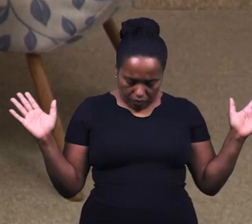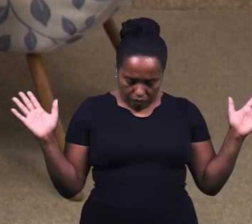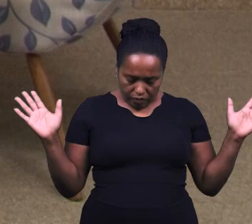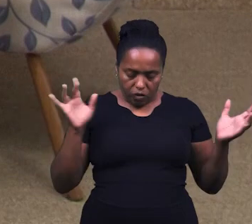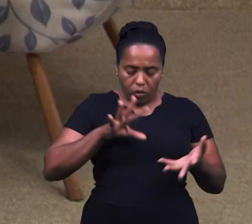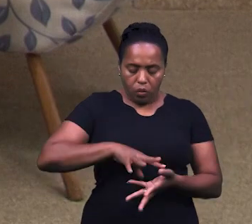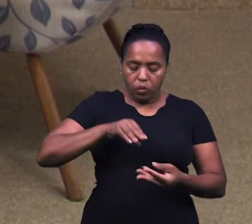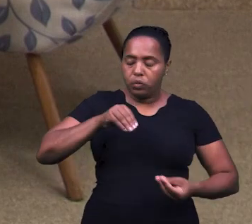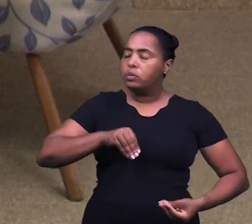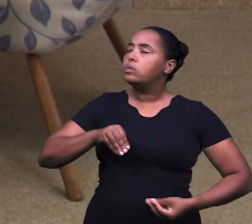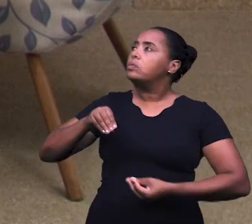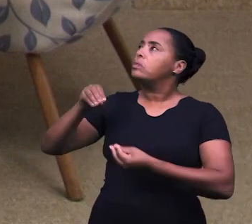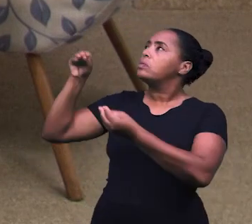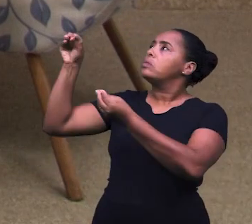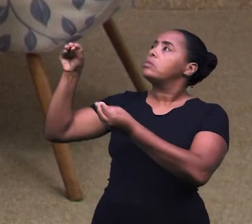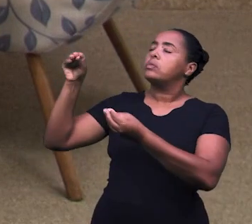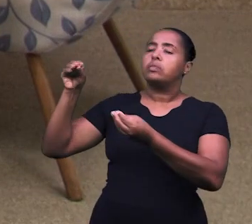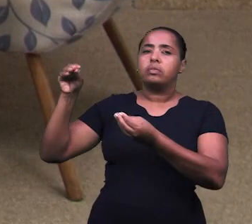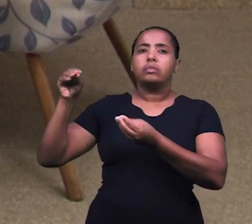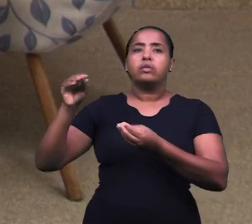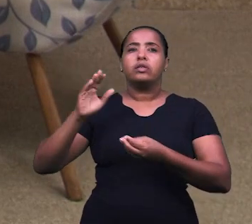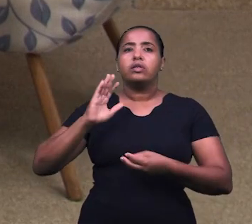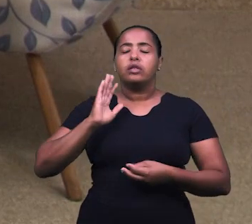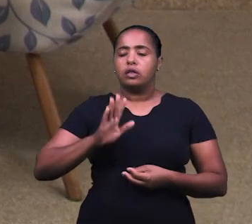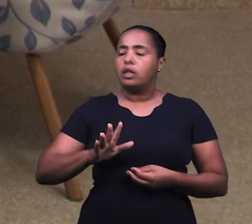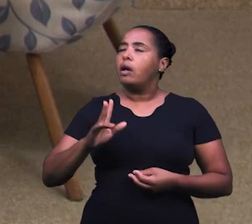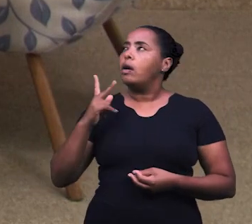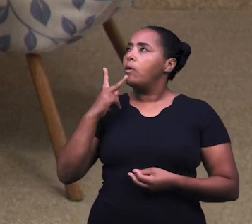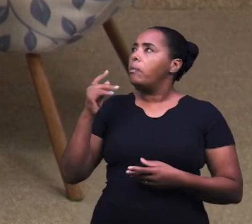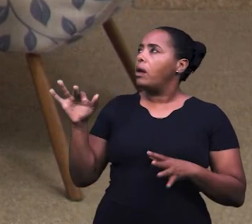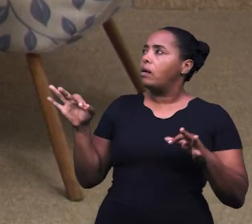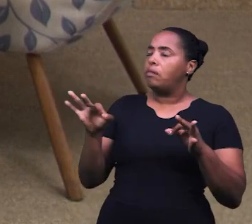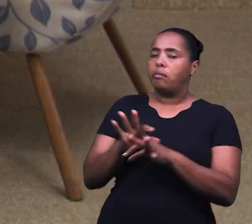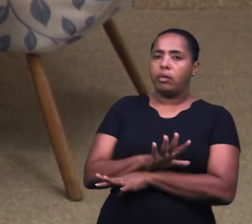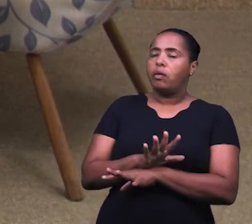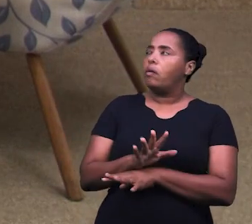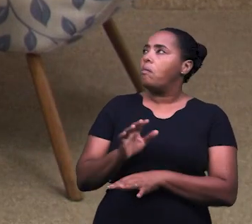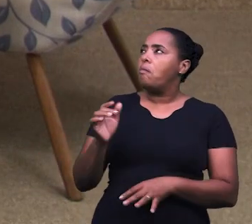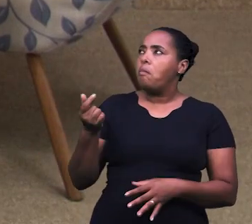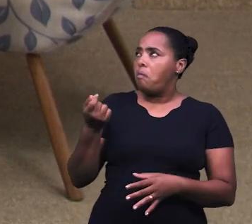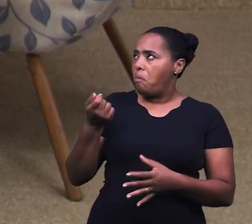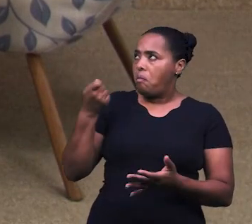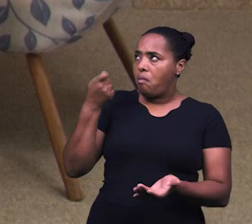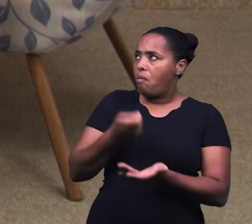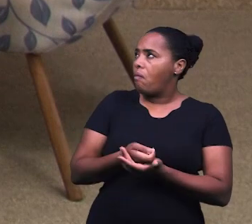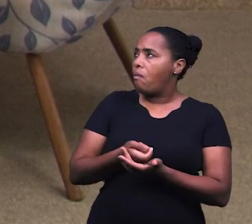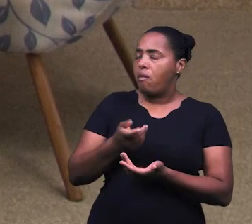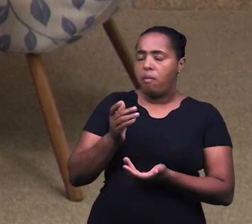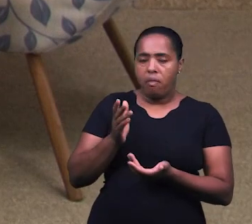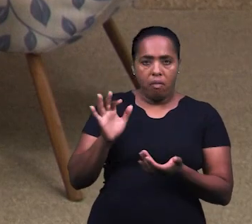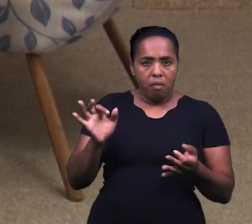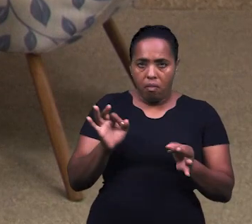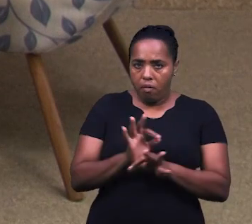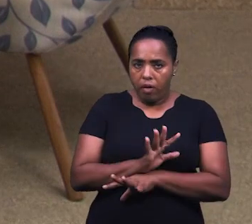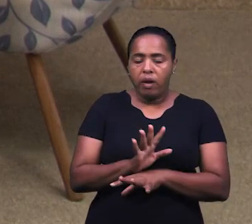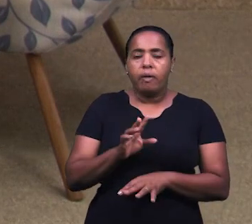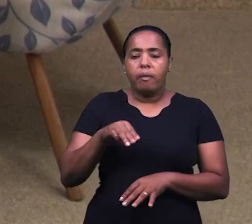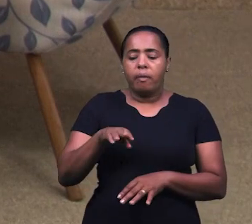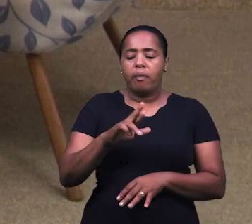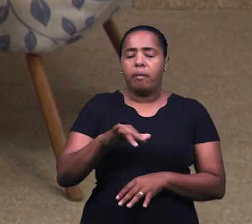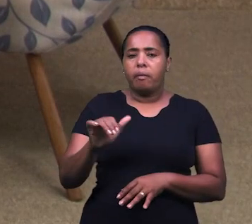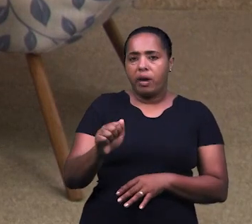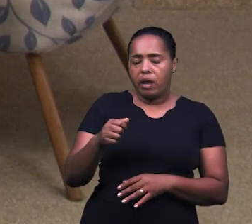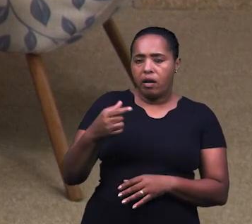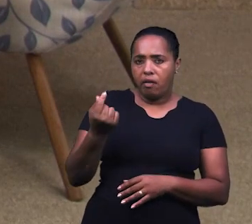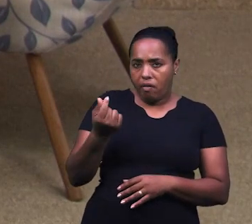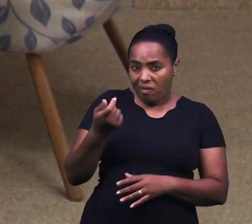entregou o teu Espírito, aquele momento ali ele já estava dizendo, Pai, está consumado. O preço foi pago. Até mesmo como a nossa jovem Maria Eduarda,